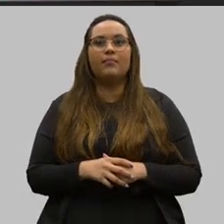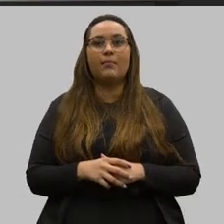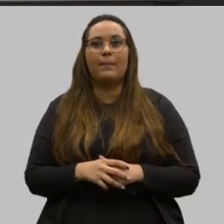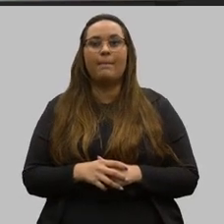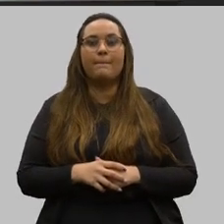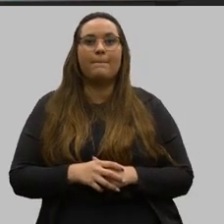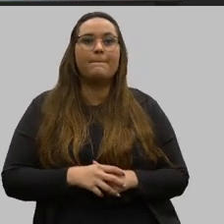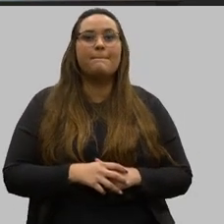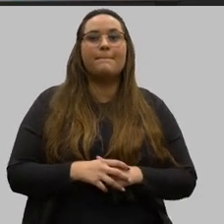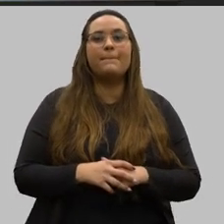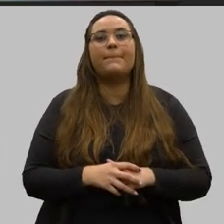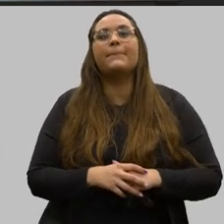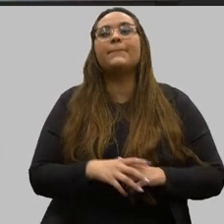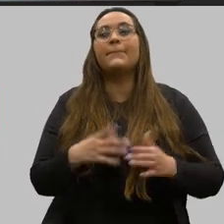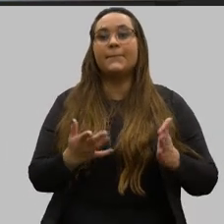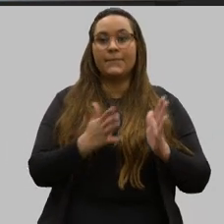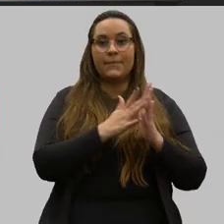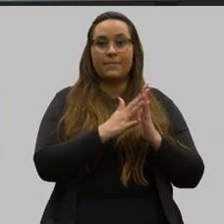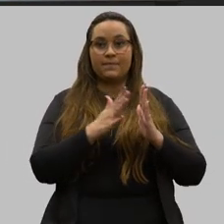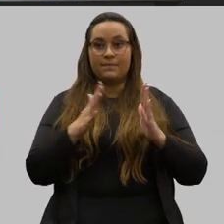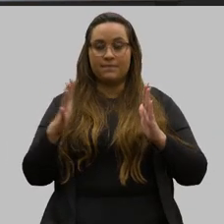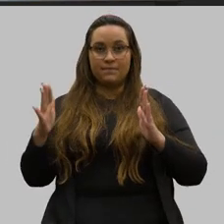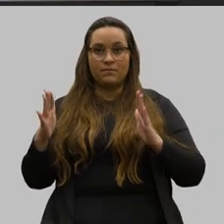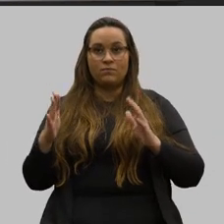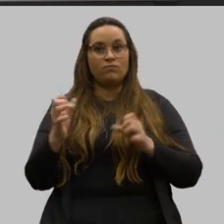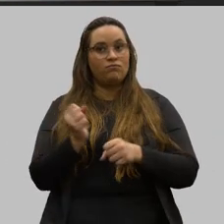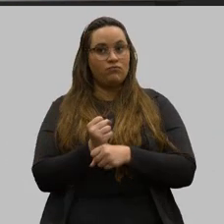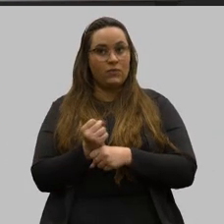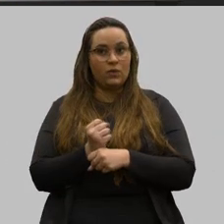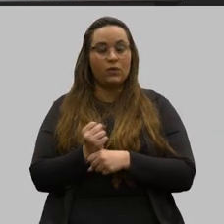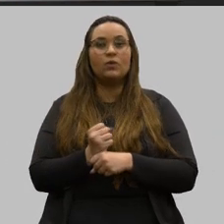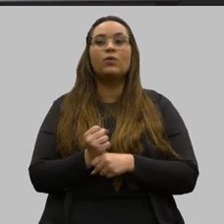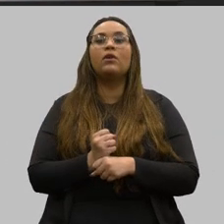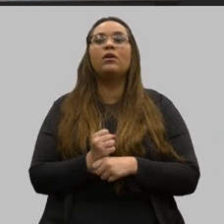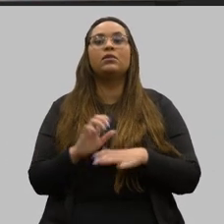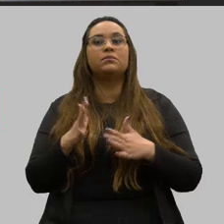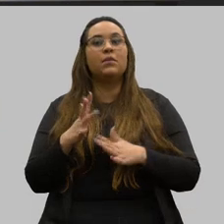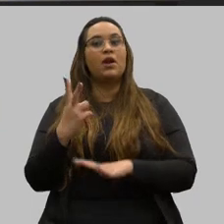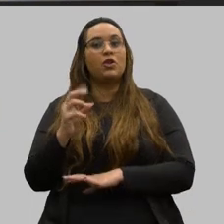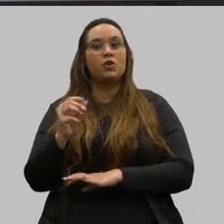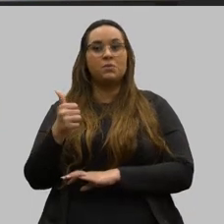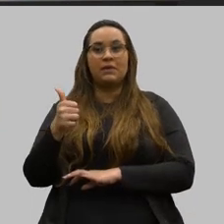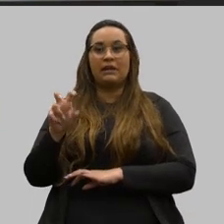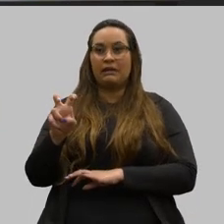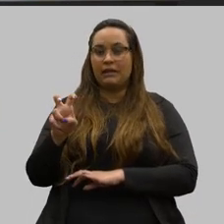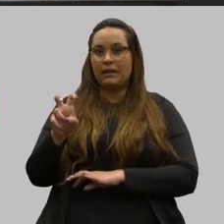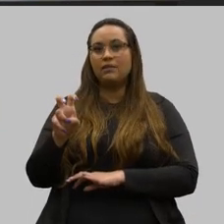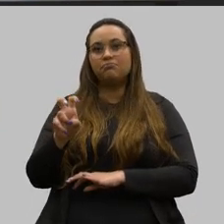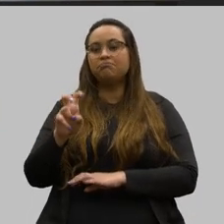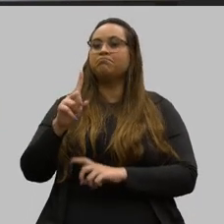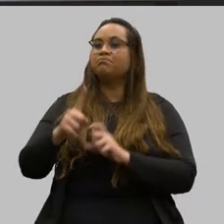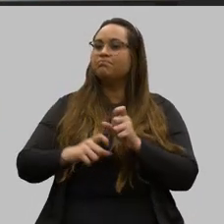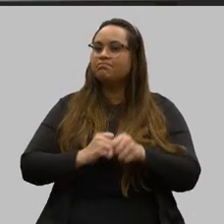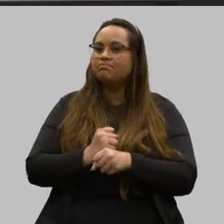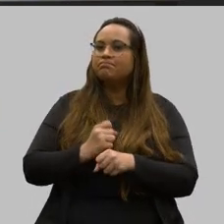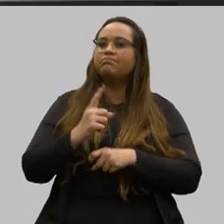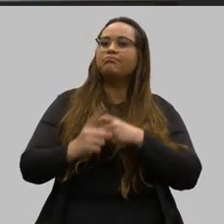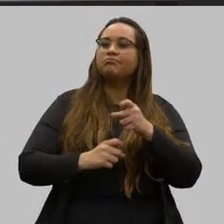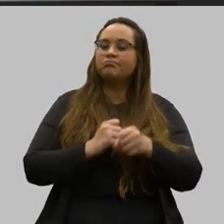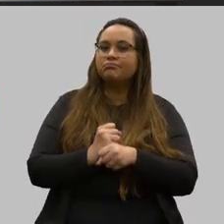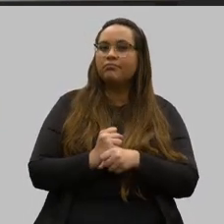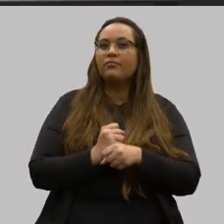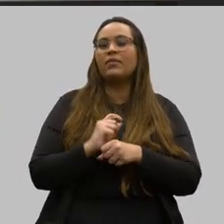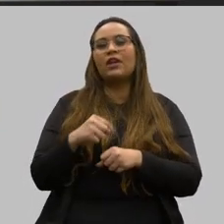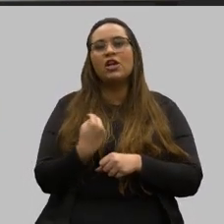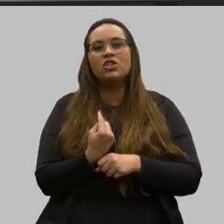aqui que ao longo dos anos em especial nos biênios de 2015 ano a ano nós temos aumentado as